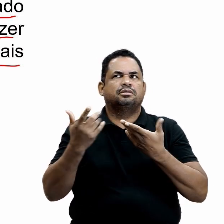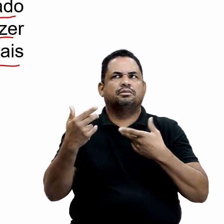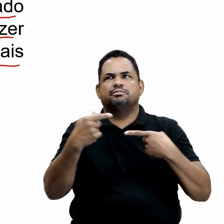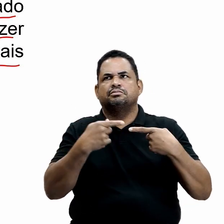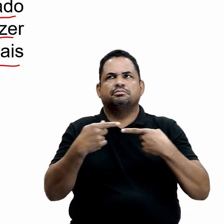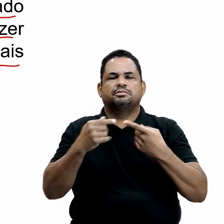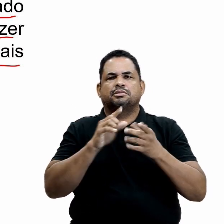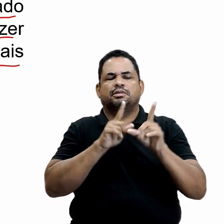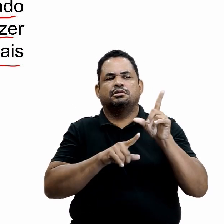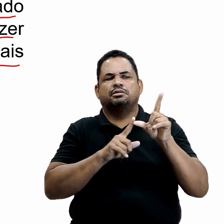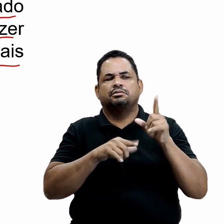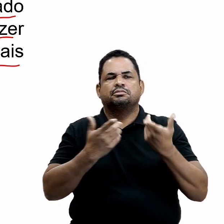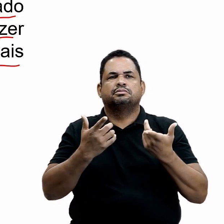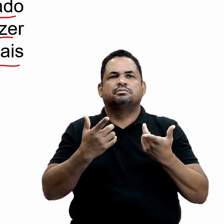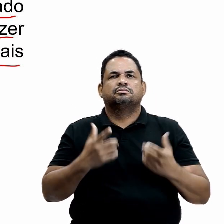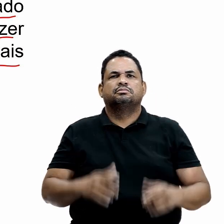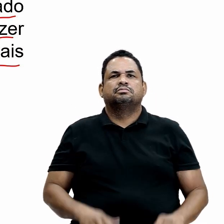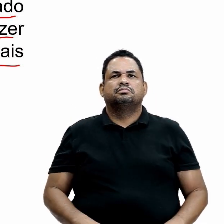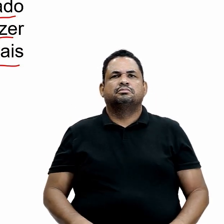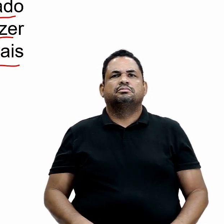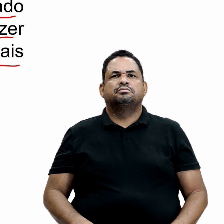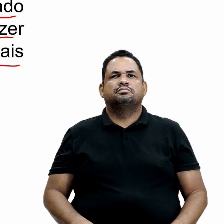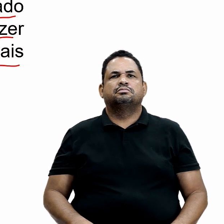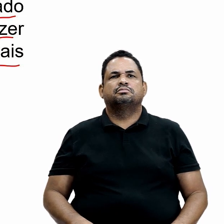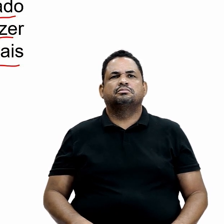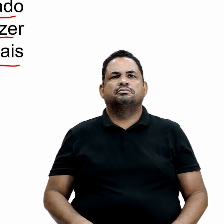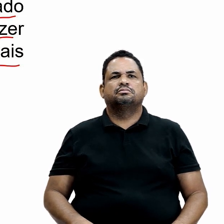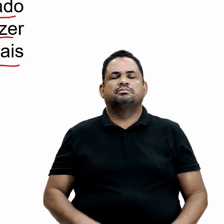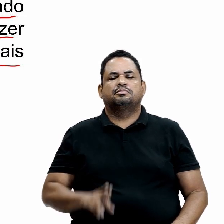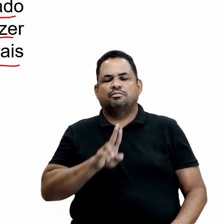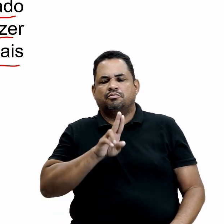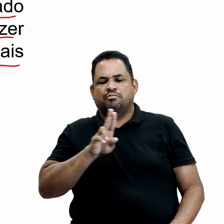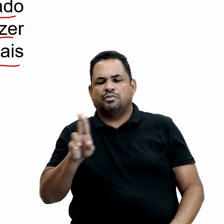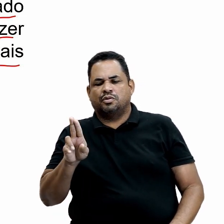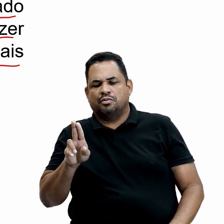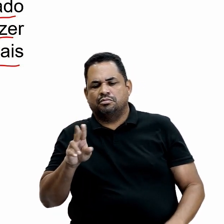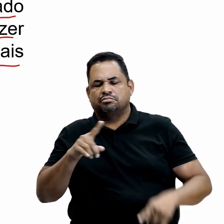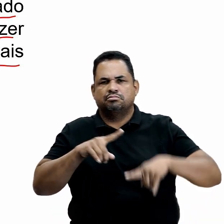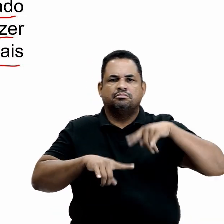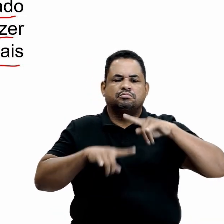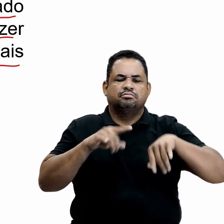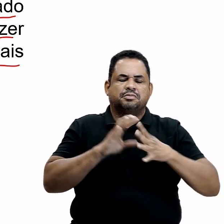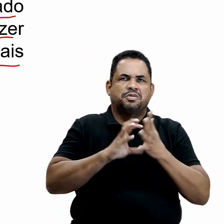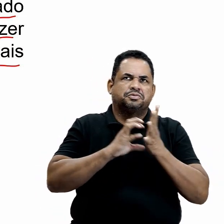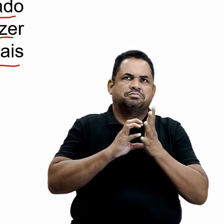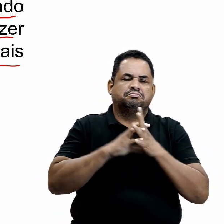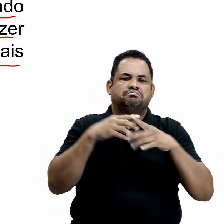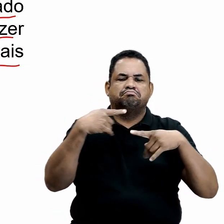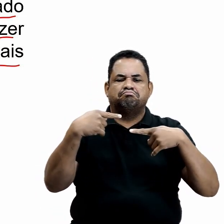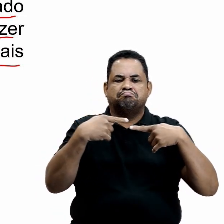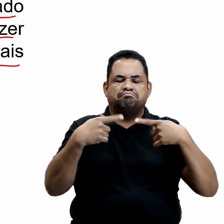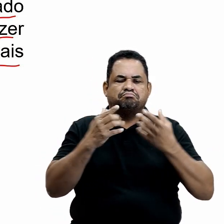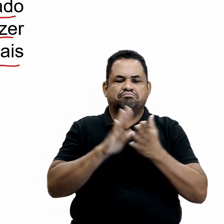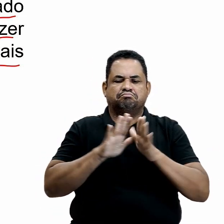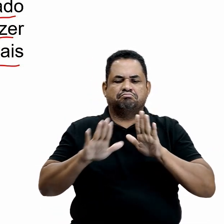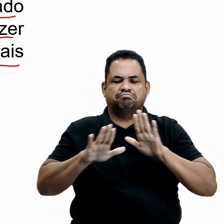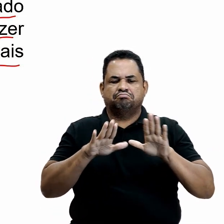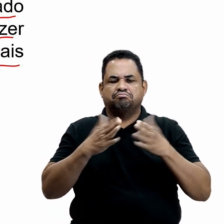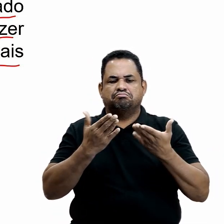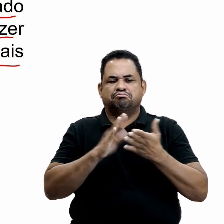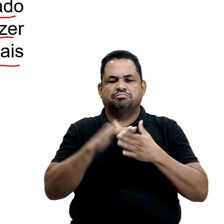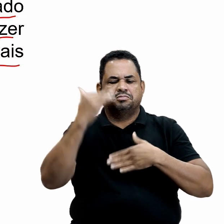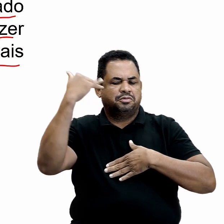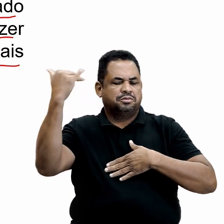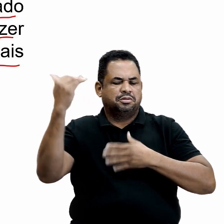com o símbolo. A letra que eu falo, o nome do elemento com o símbolo, porque depende da homenagem ao qual